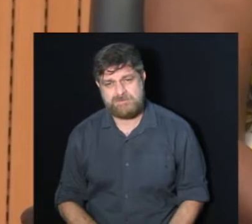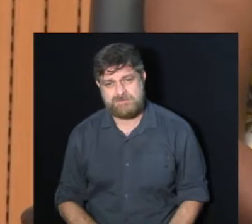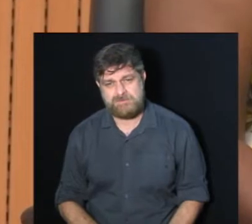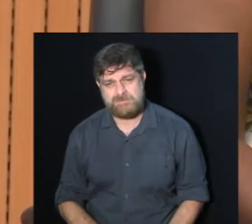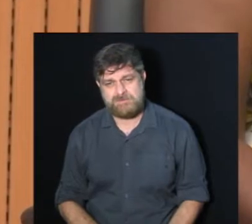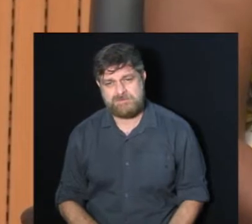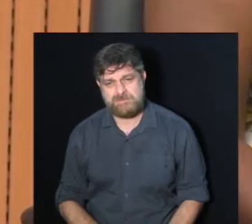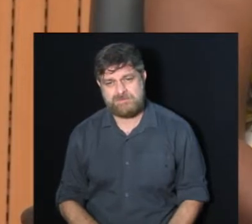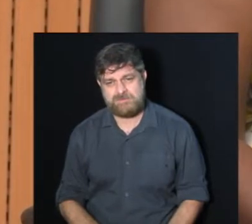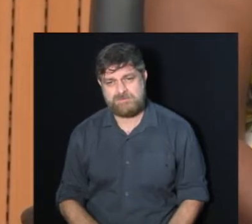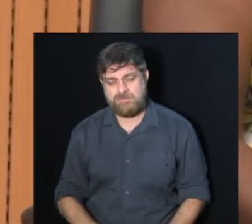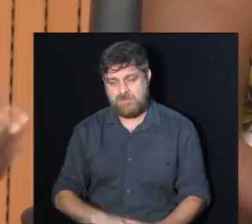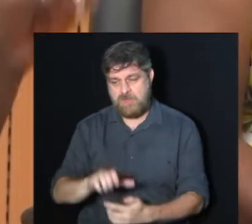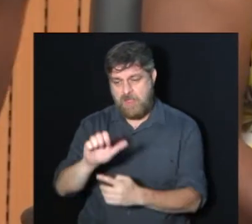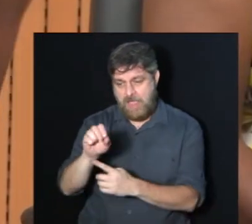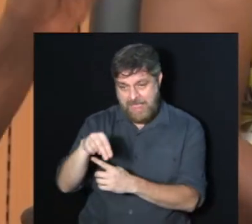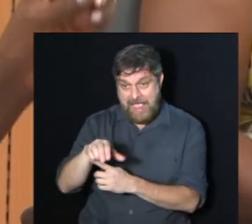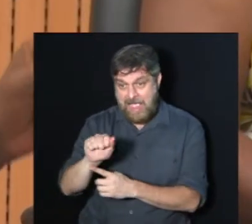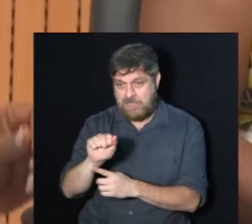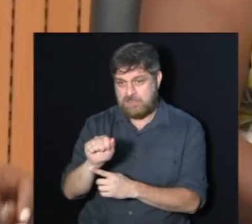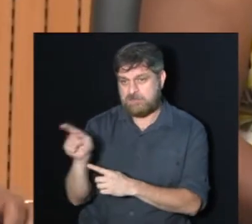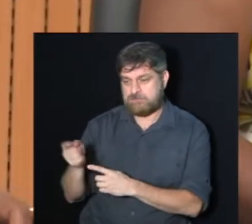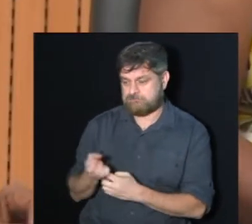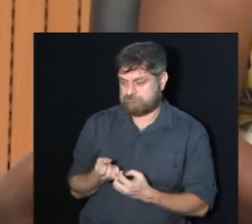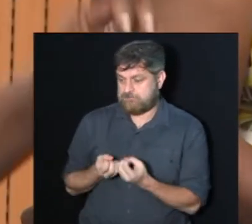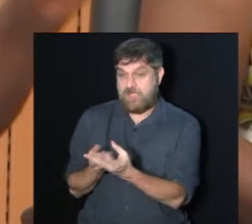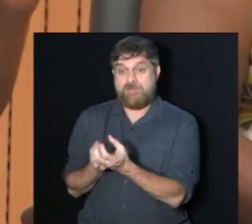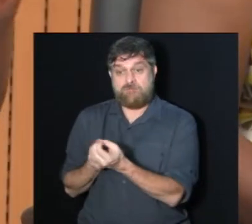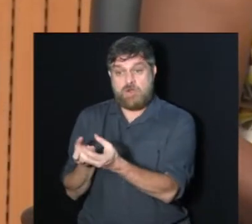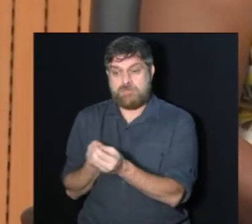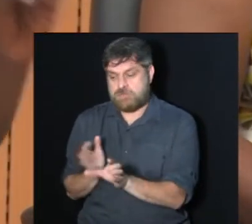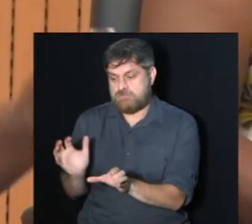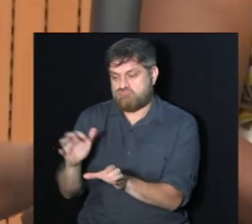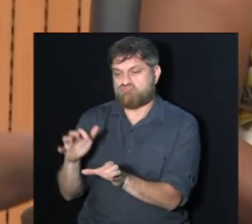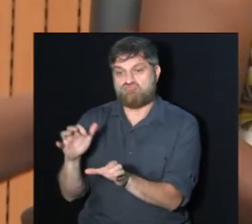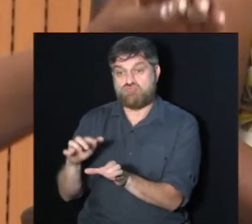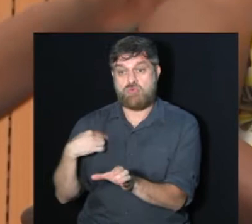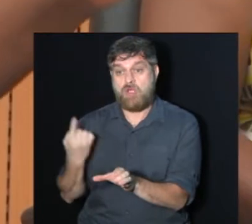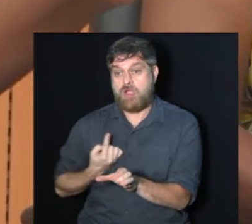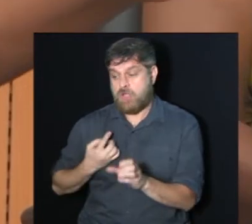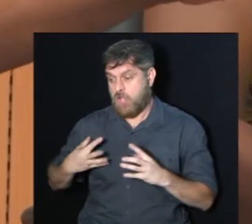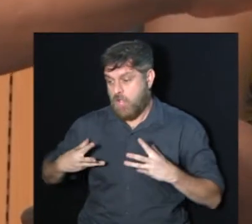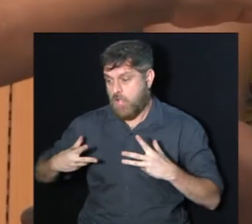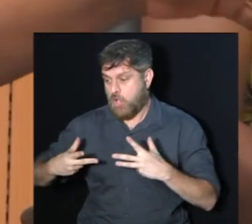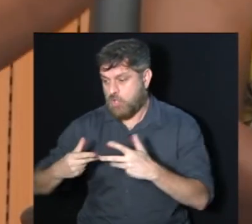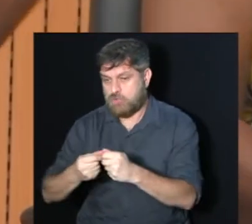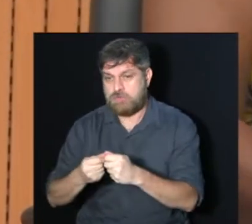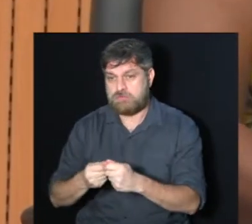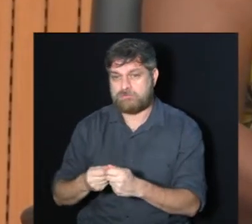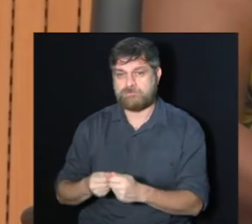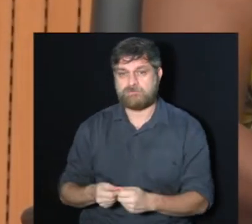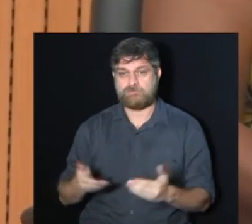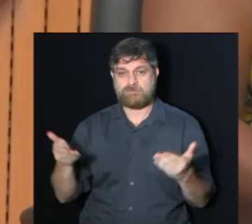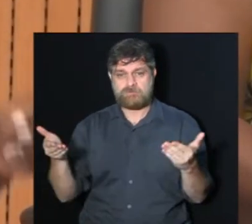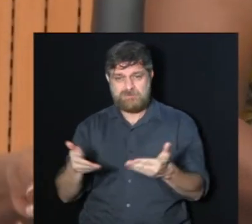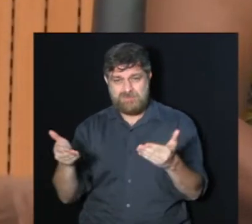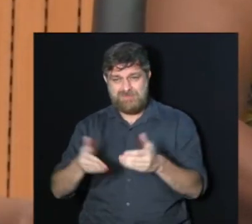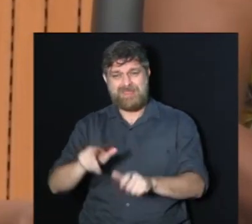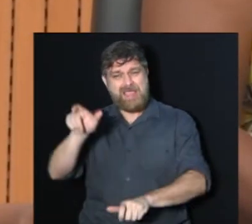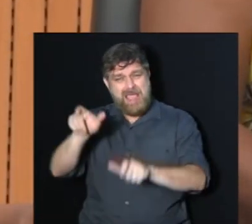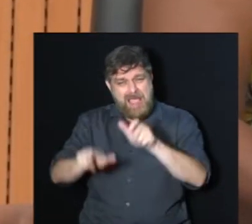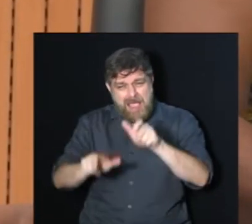Deixa eu ver aqui, a Ana Carolina, ela deu os dados ali. Então, nós todos, como ela disse, hoje as pessoas já